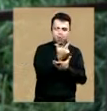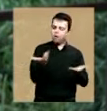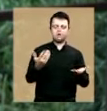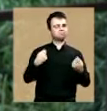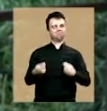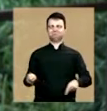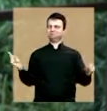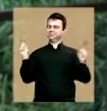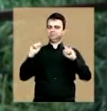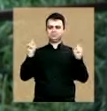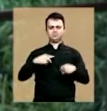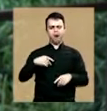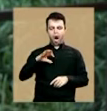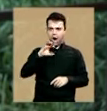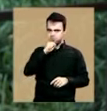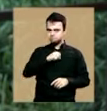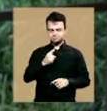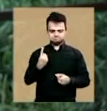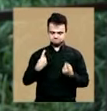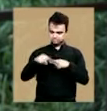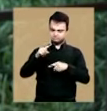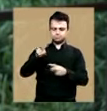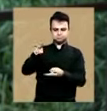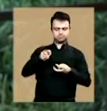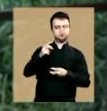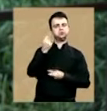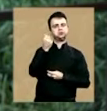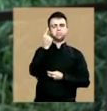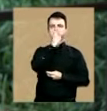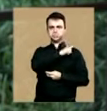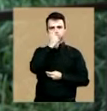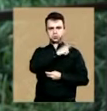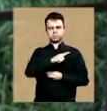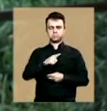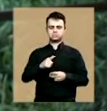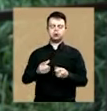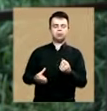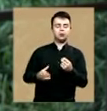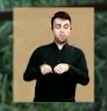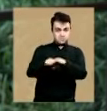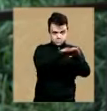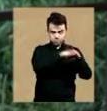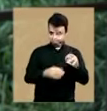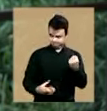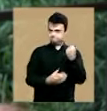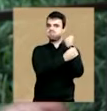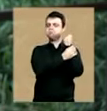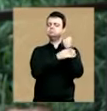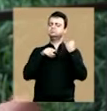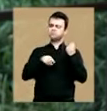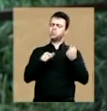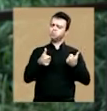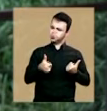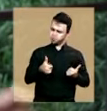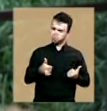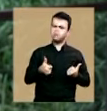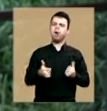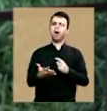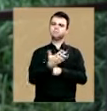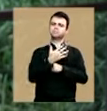mais. Então, a gente tem um benefício muito rápido, um retorno financeiro muito rápido. Ser sustentável pode ser, tem que